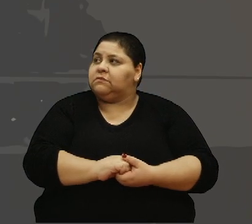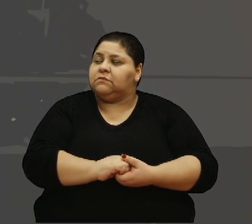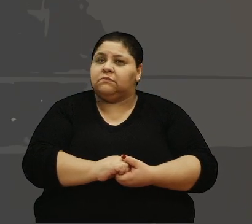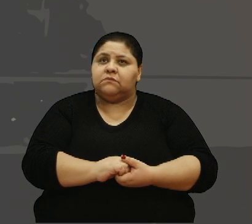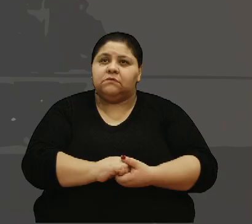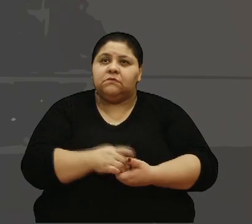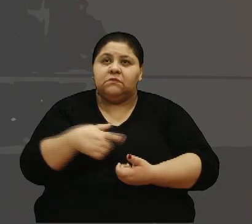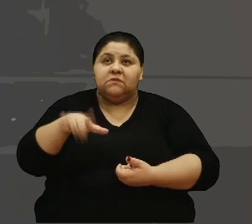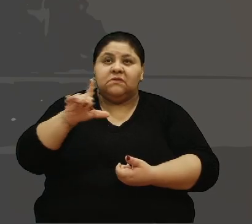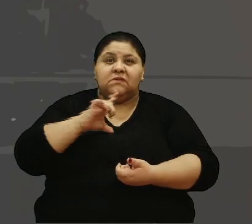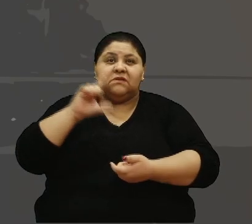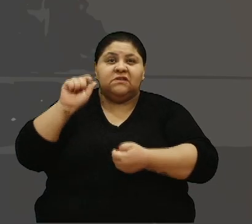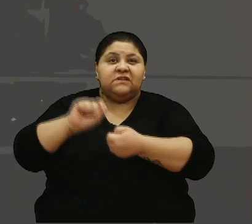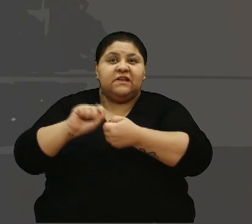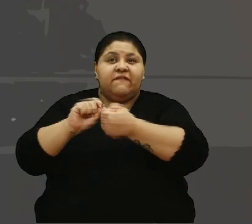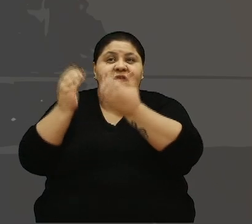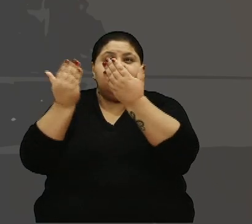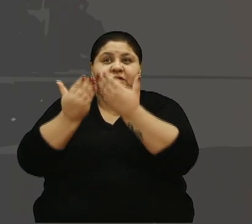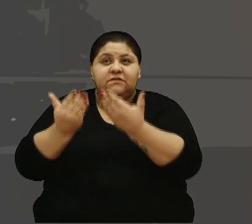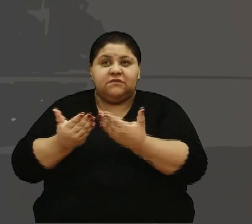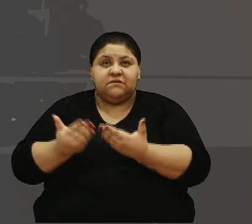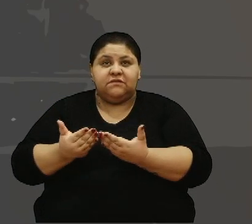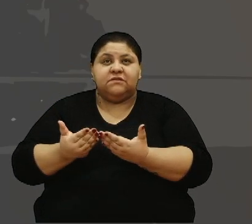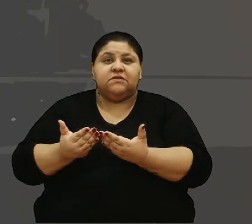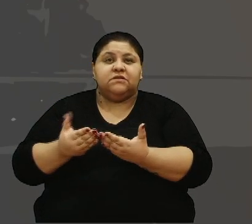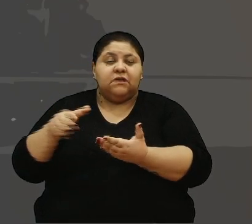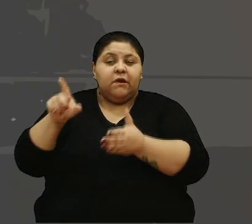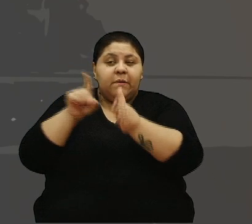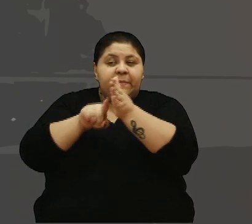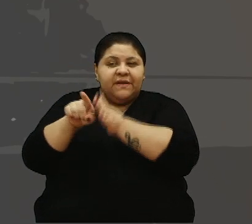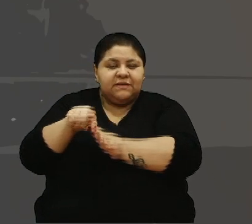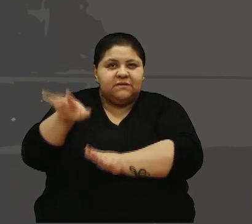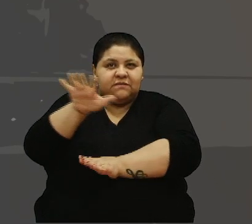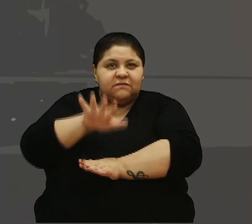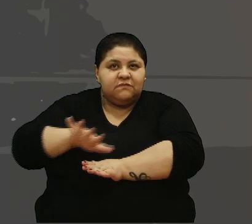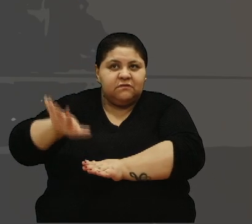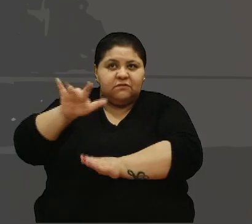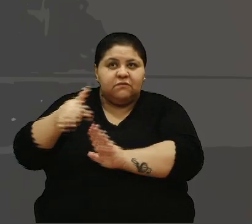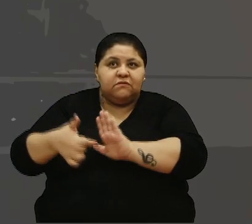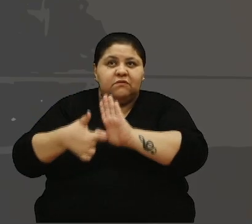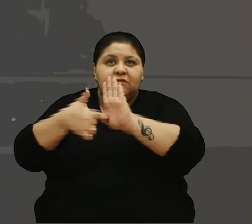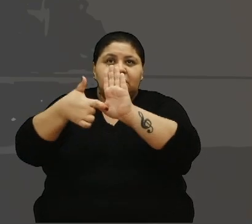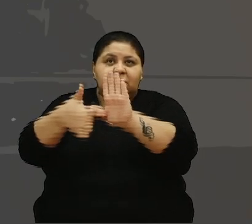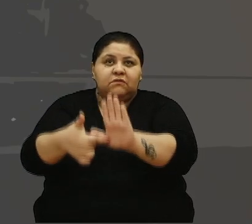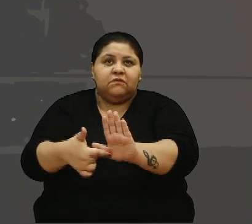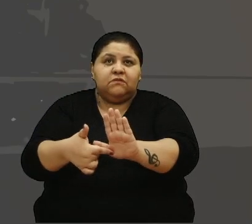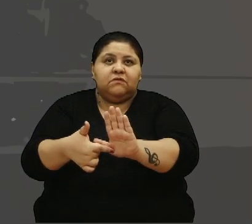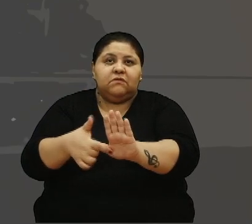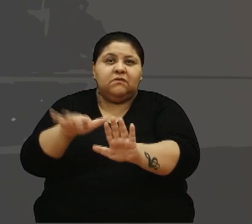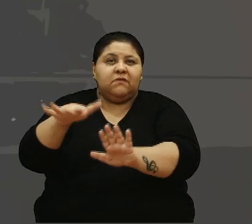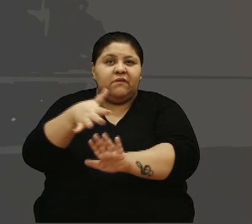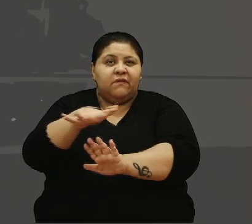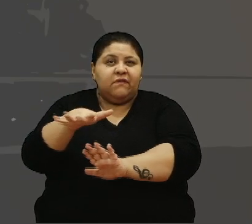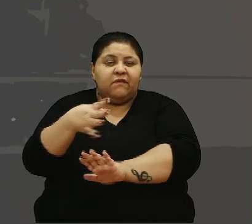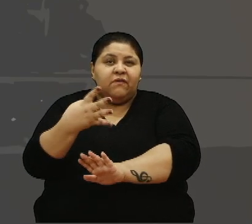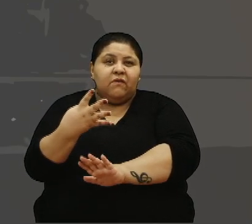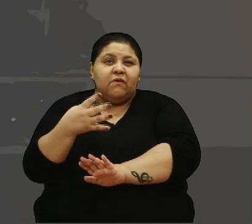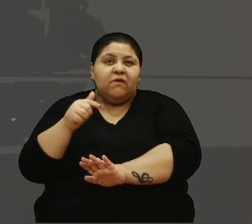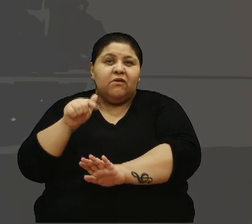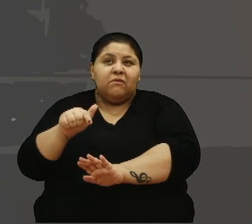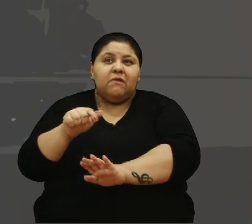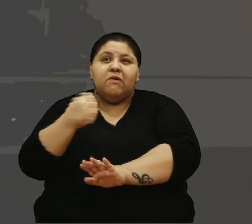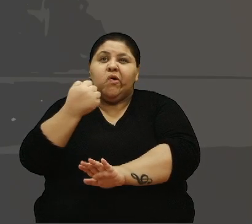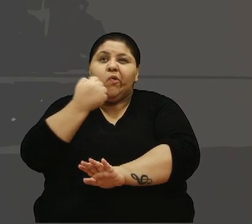por mais que tenha feito estudo da sondagem da área, apareceu ali um cucuruto de em torno de 4 metros de fundura.